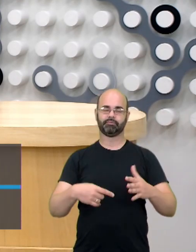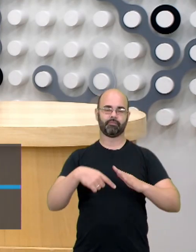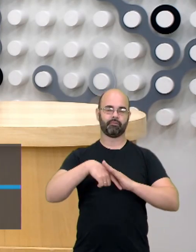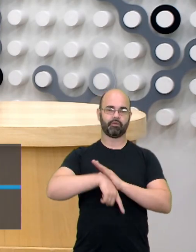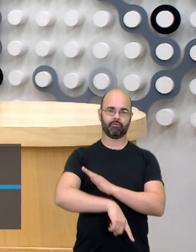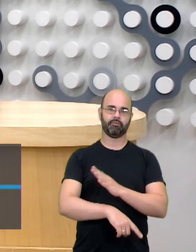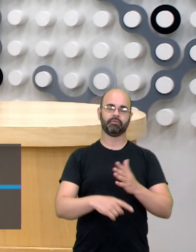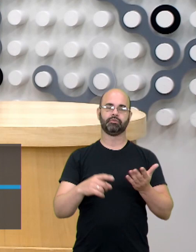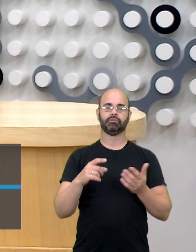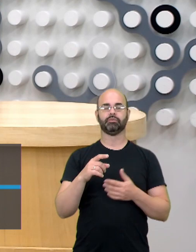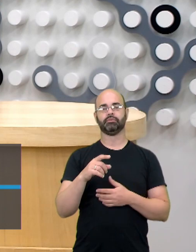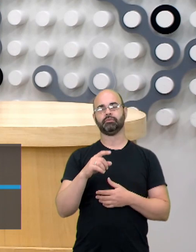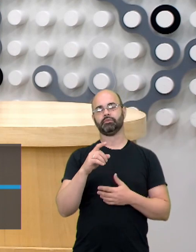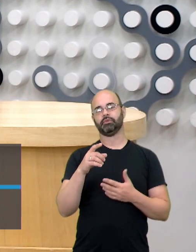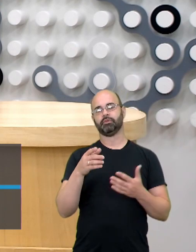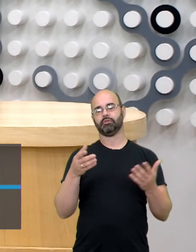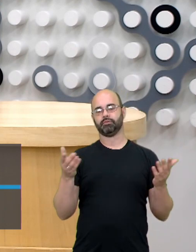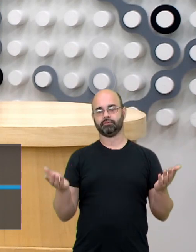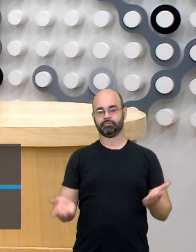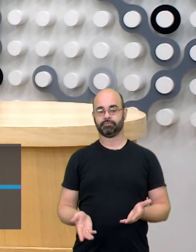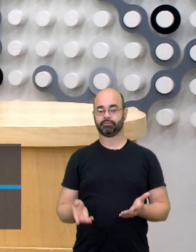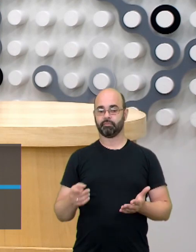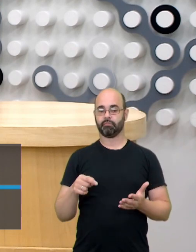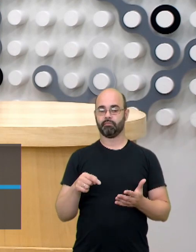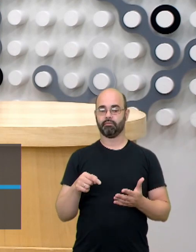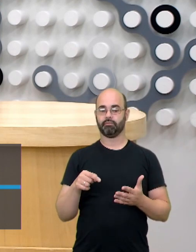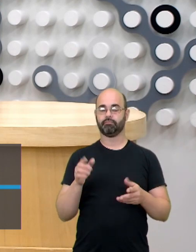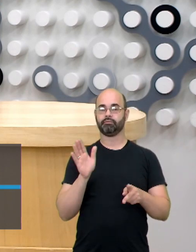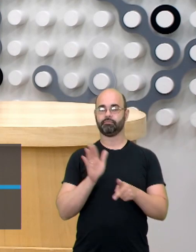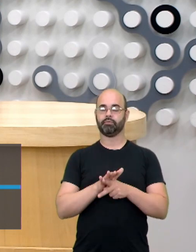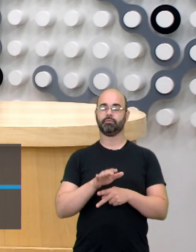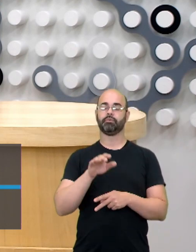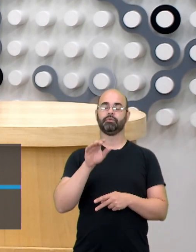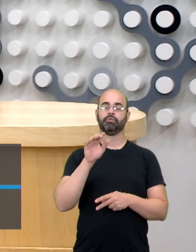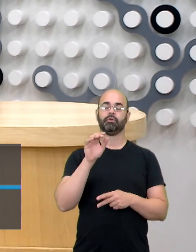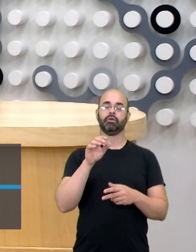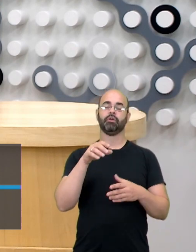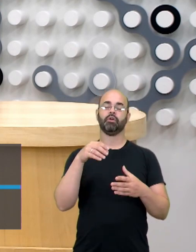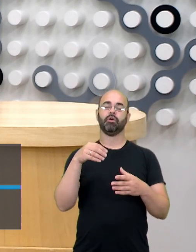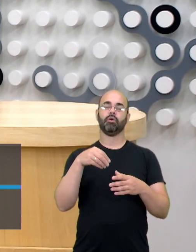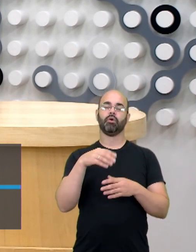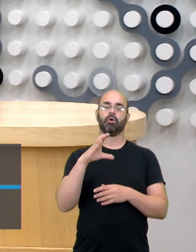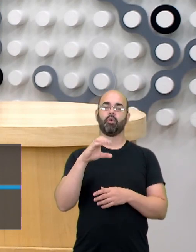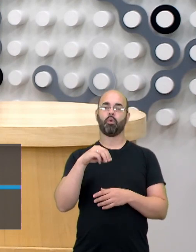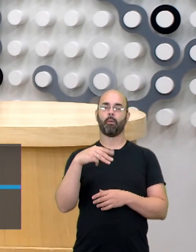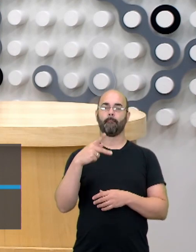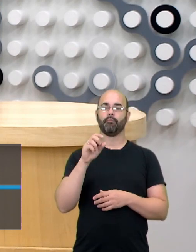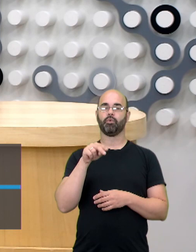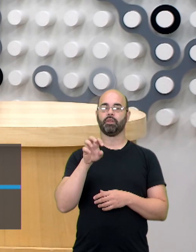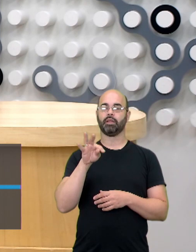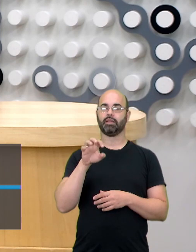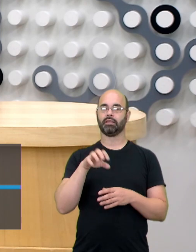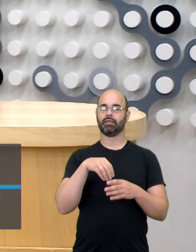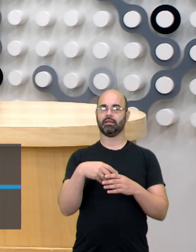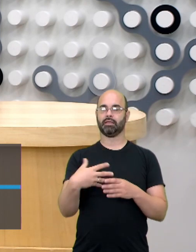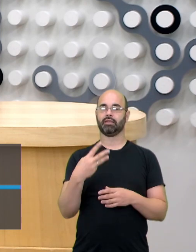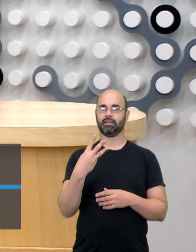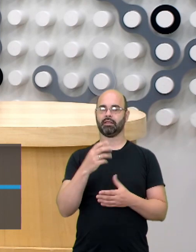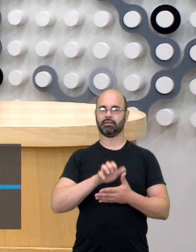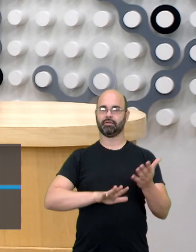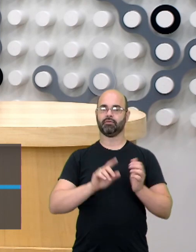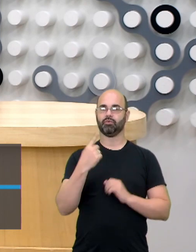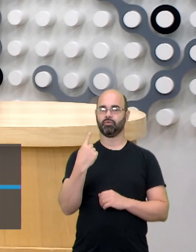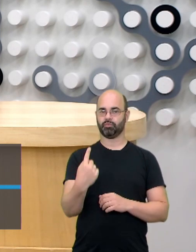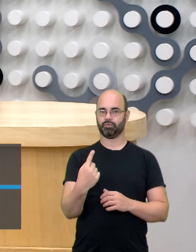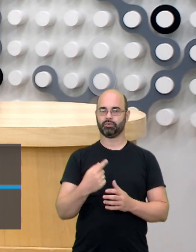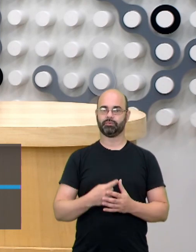né, no caso o componente 3, que é da unidade curricular 1, e também nós vamos sempre colocando aí para vocês as habilidades, né, para vocês,